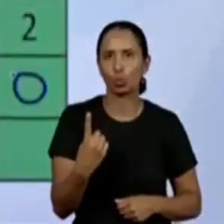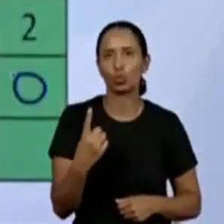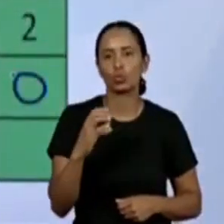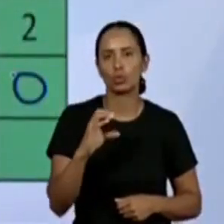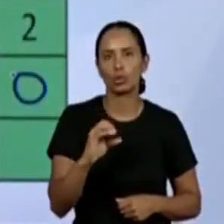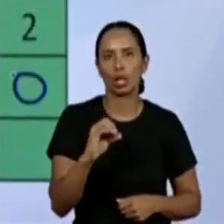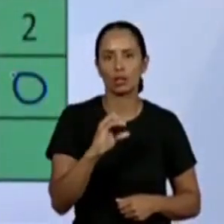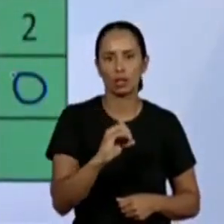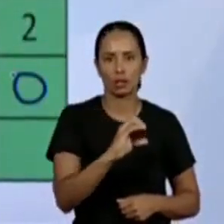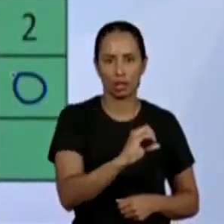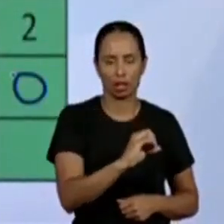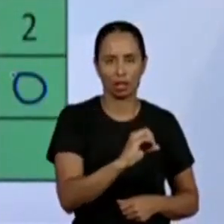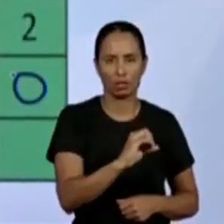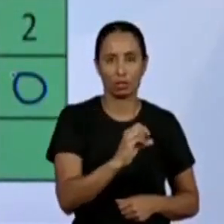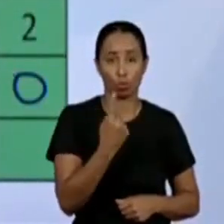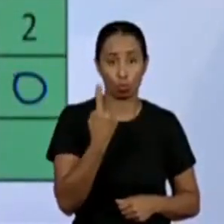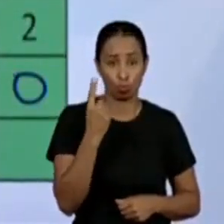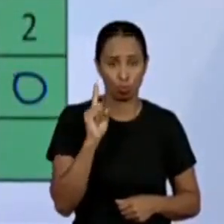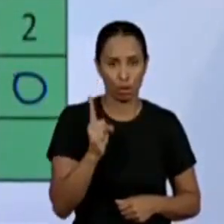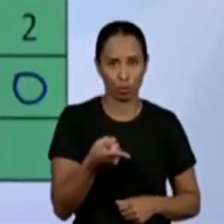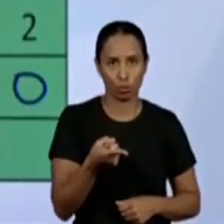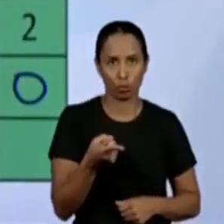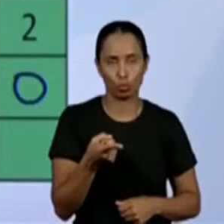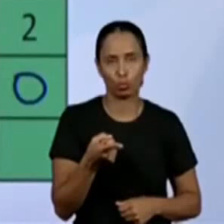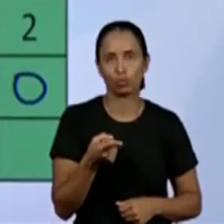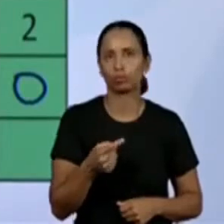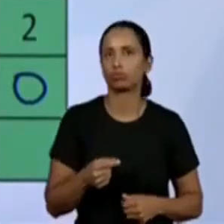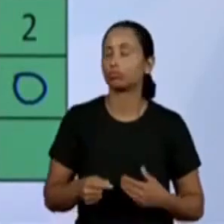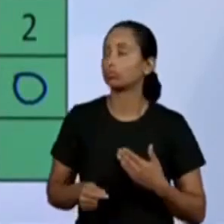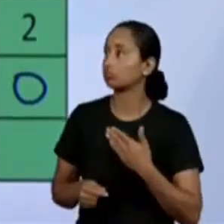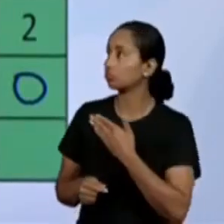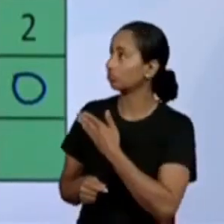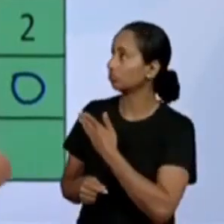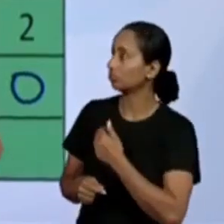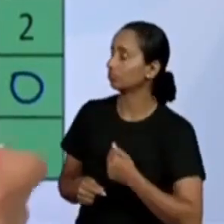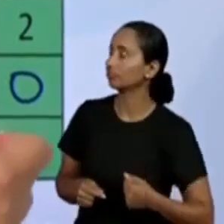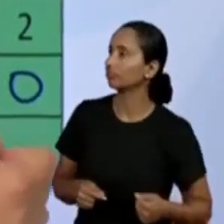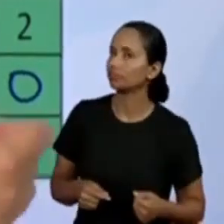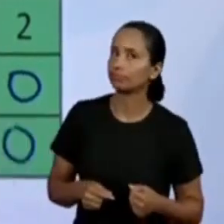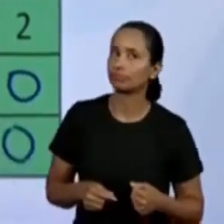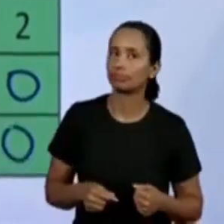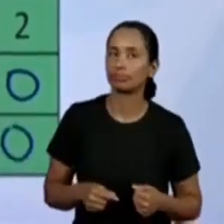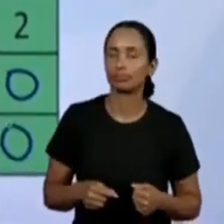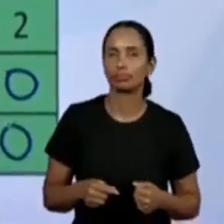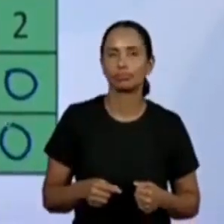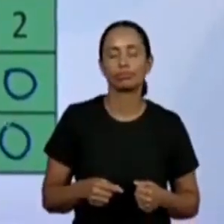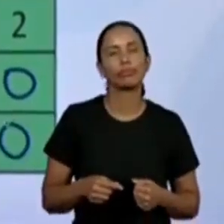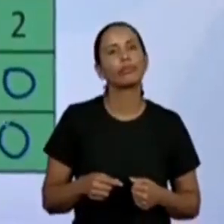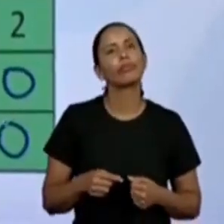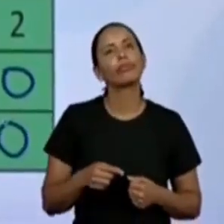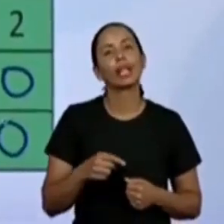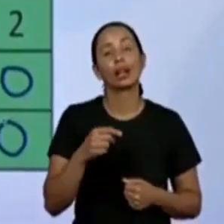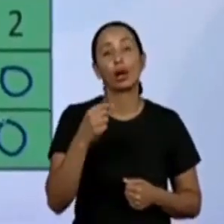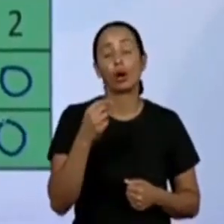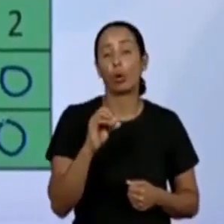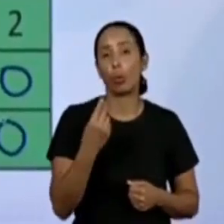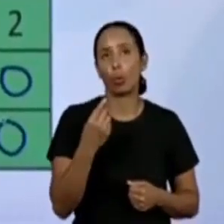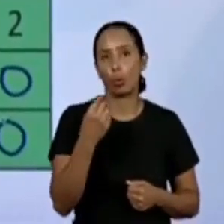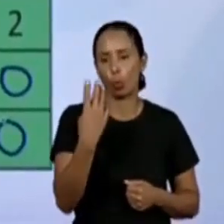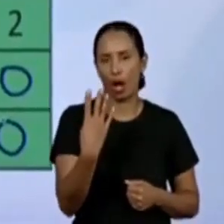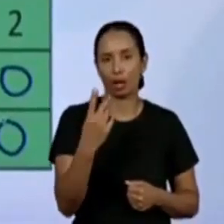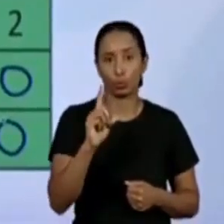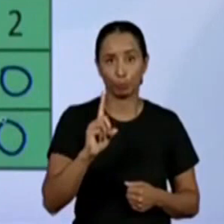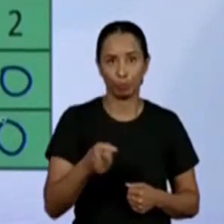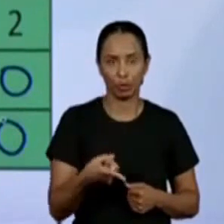1.000. E olhando esse 4 aqui, ó, eu tenho 4.000. Quem que é maior? 1.000